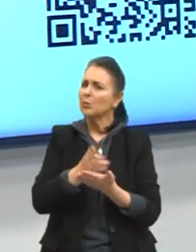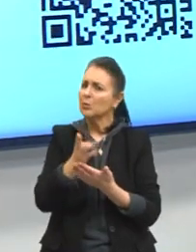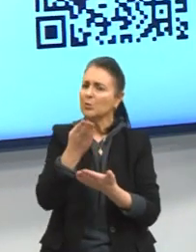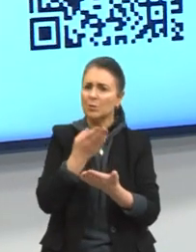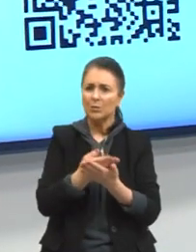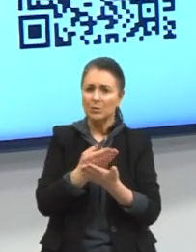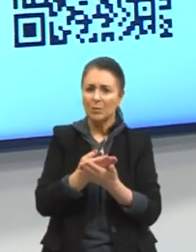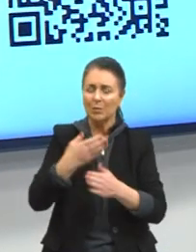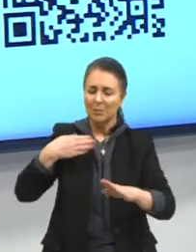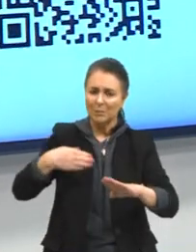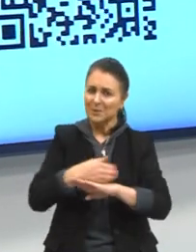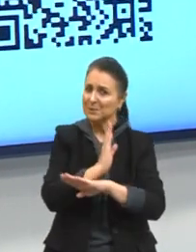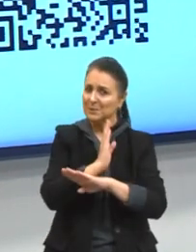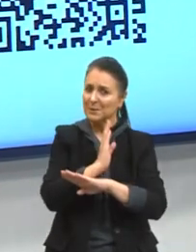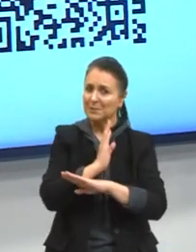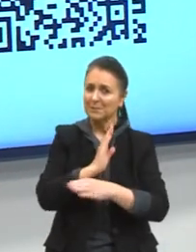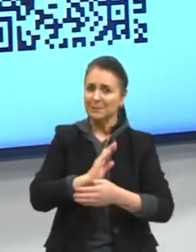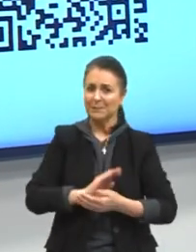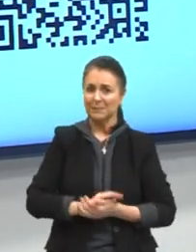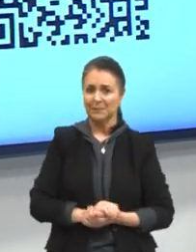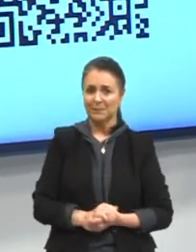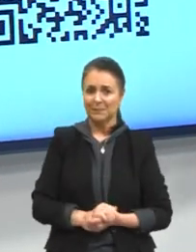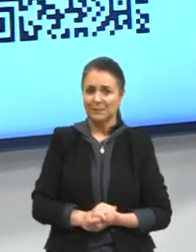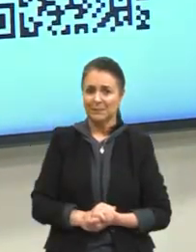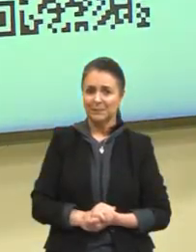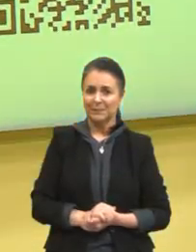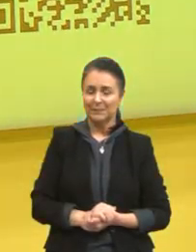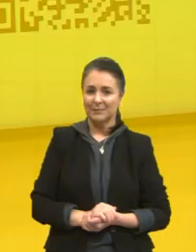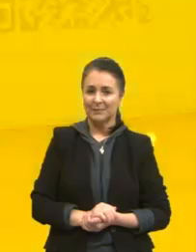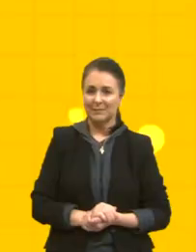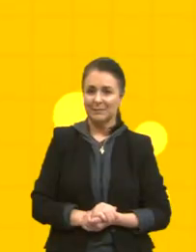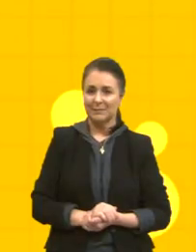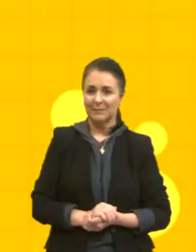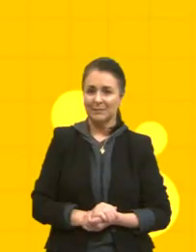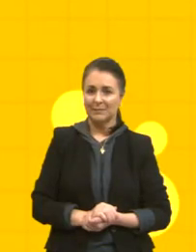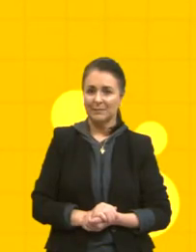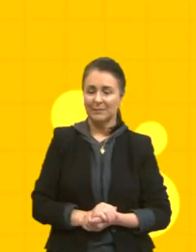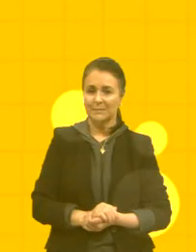estudar tá partiu passar tchau tchau e